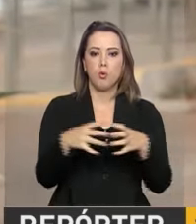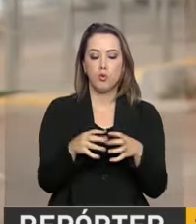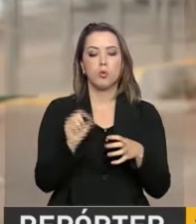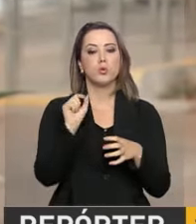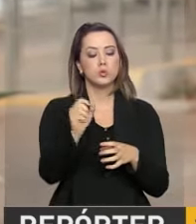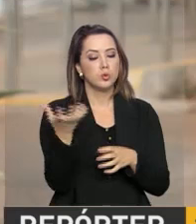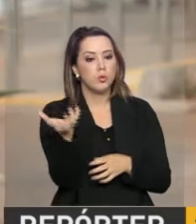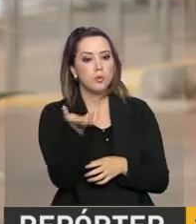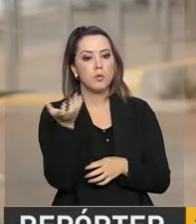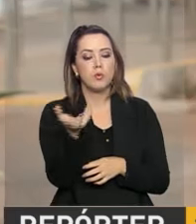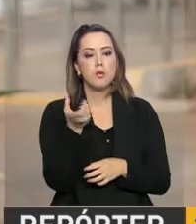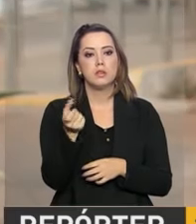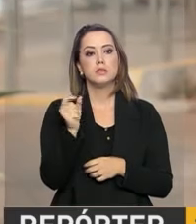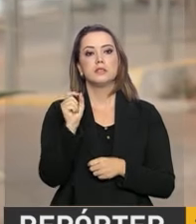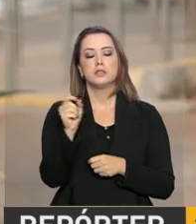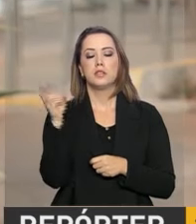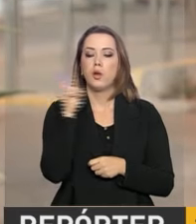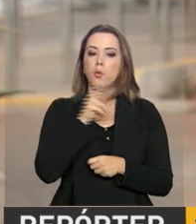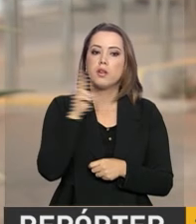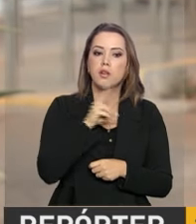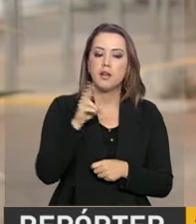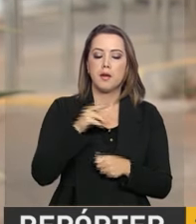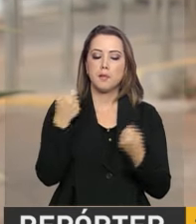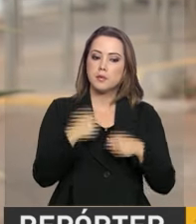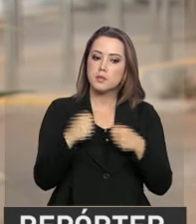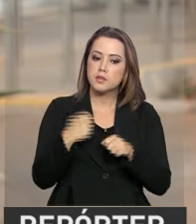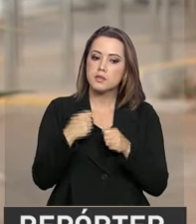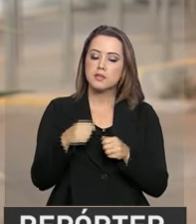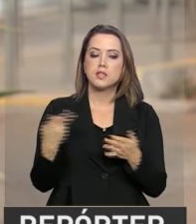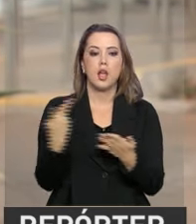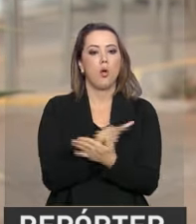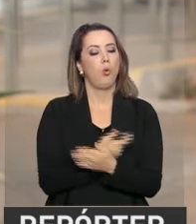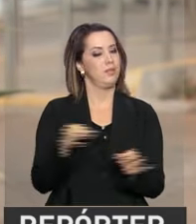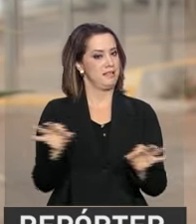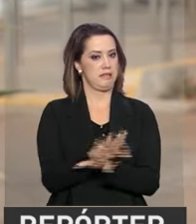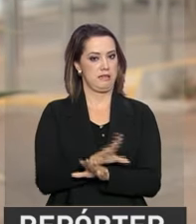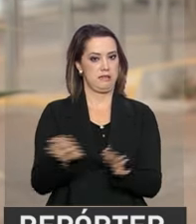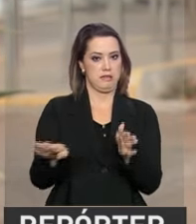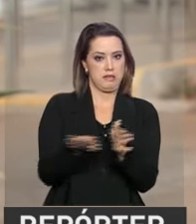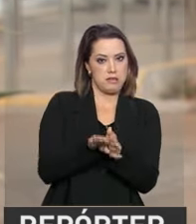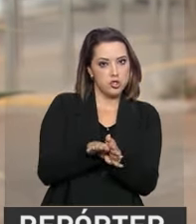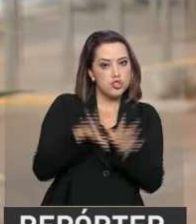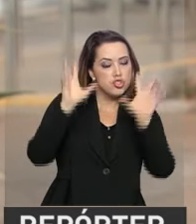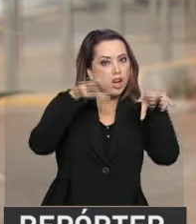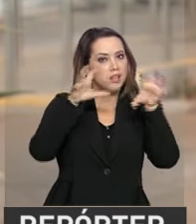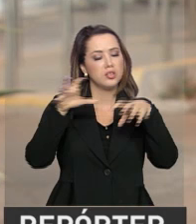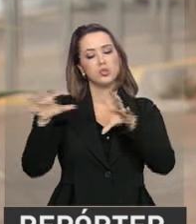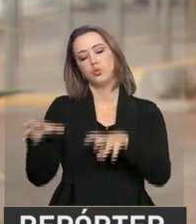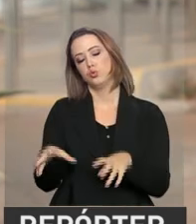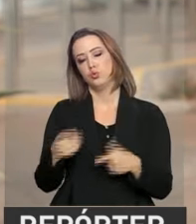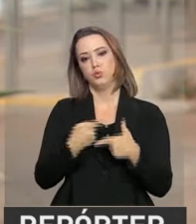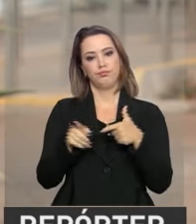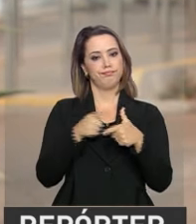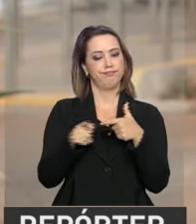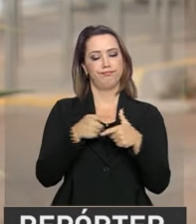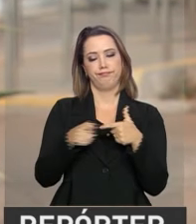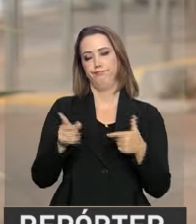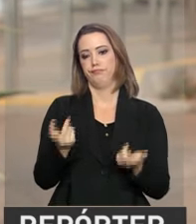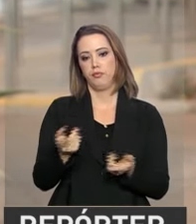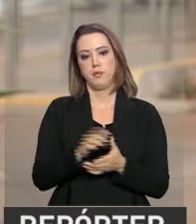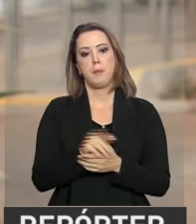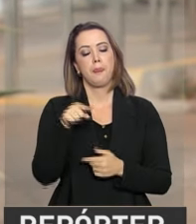consideradas emergenciais sejam finalizadas pela Samarco antes do início do período chuvoso, por volta do mês de outubro. Na reunião